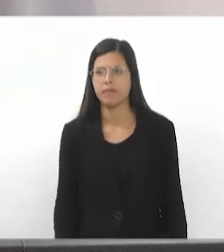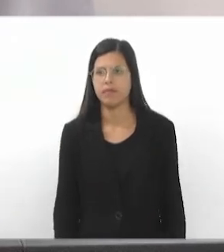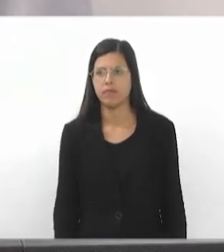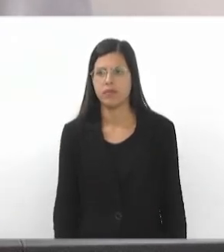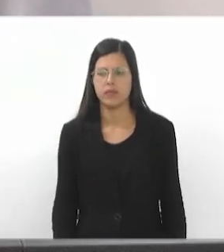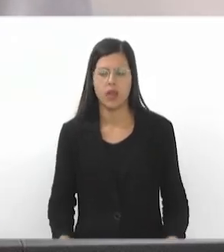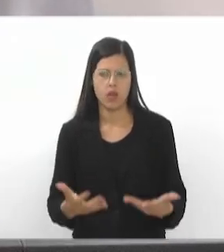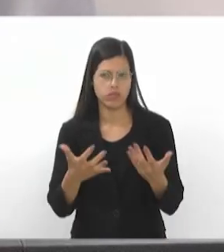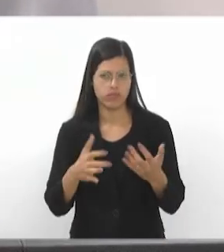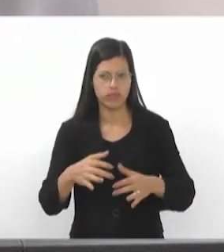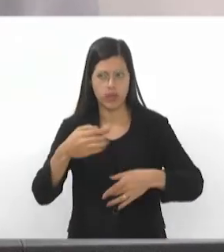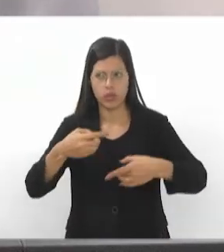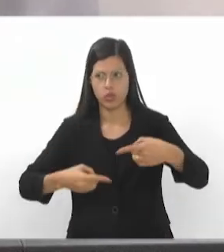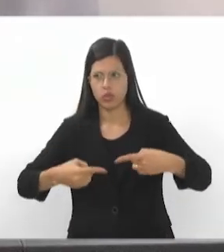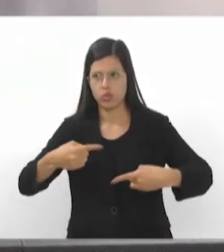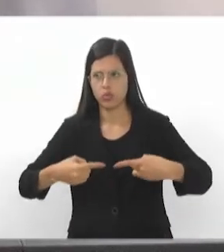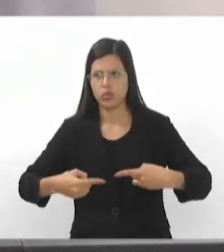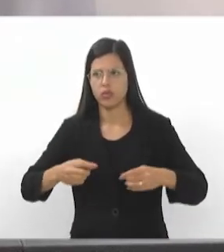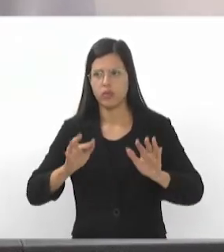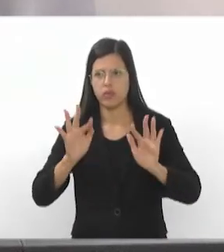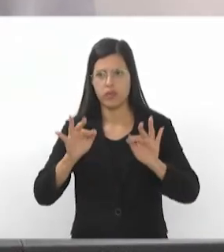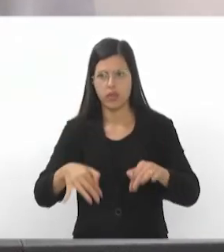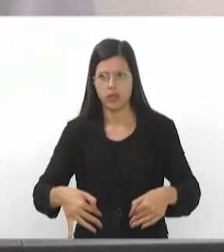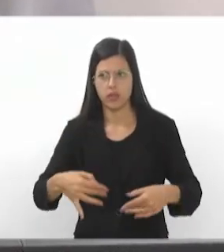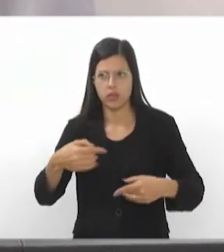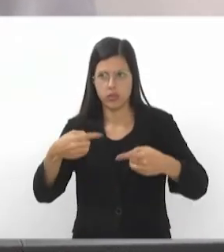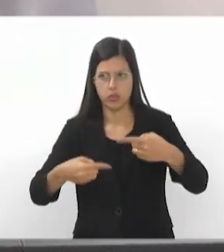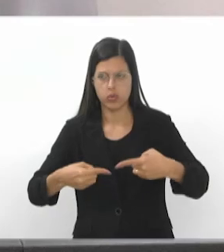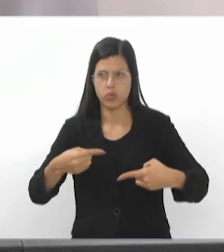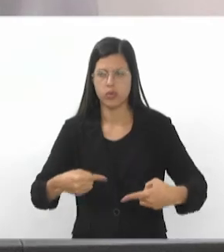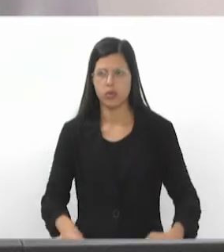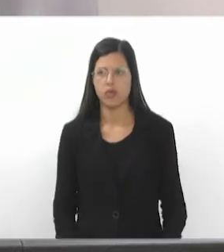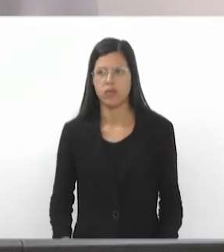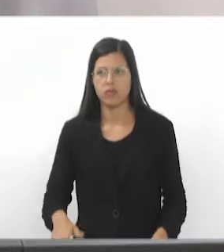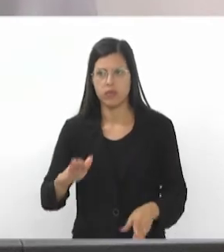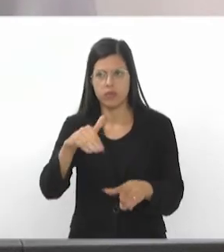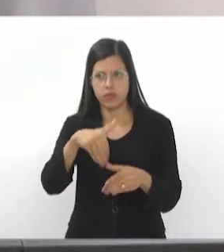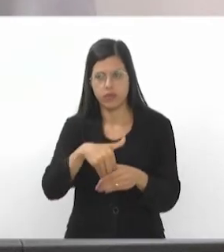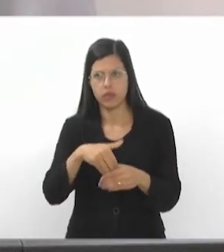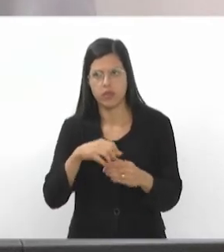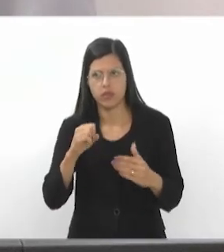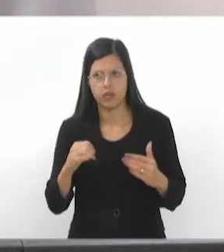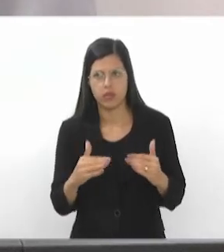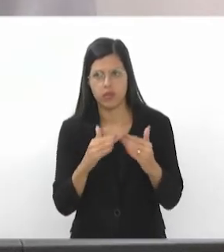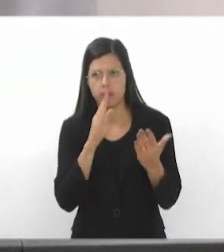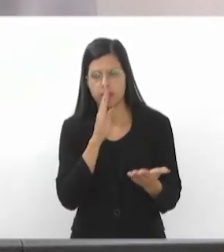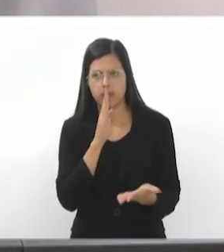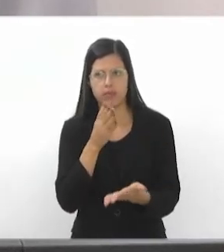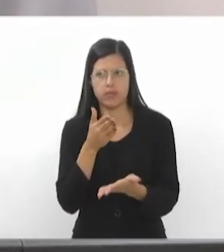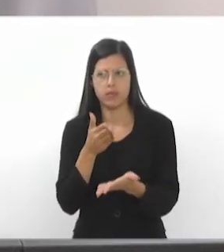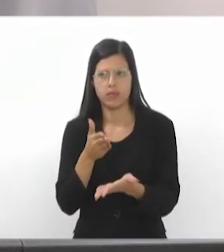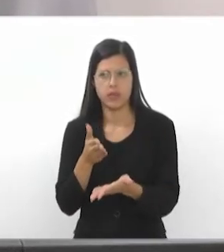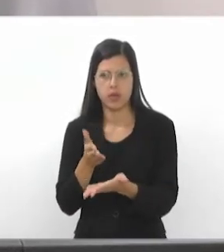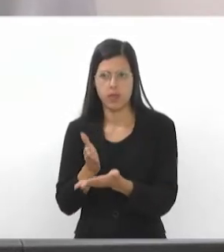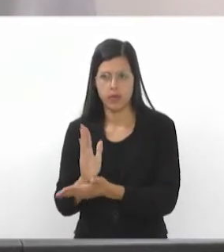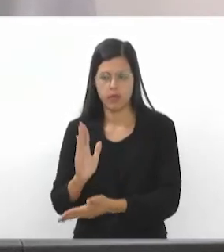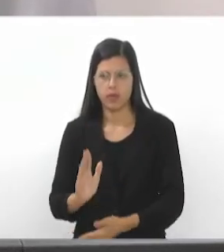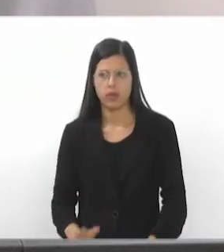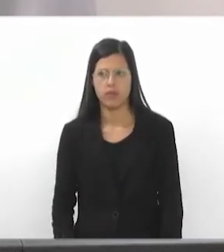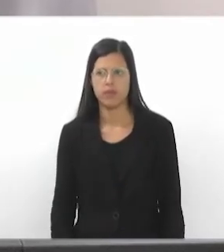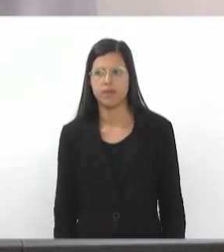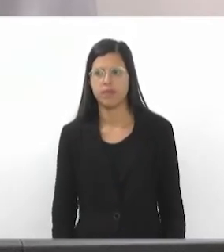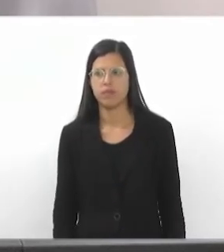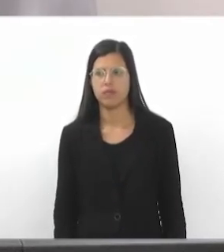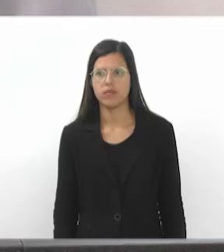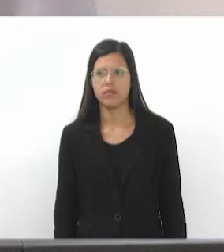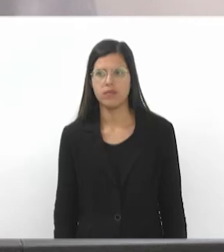Não havendo quem queira discutir, encerrada a discussão, em votação, os senhores que aprovam permaneçam como estão, aprovado.